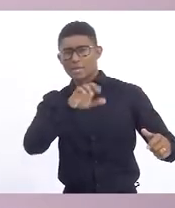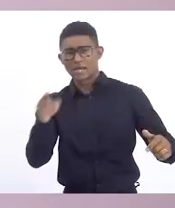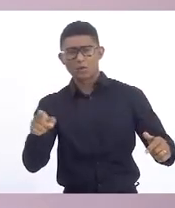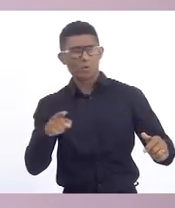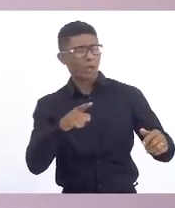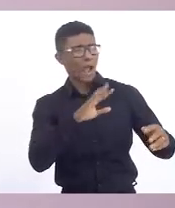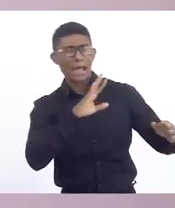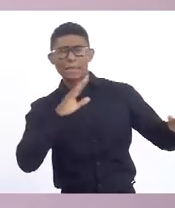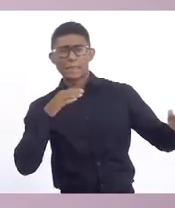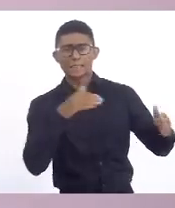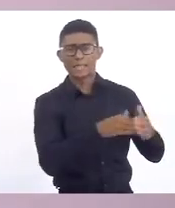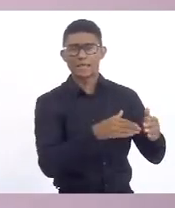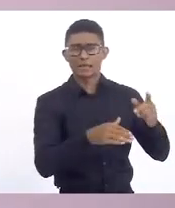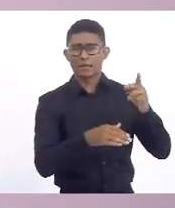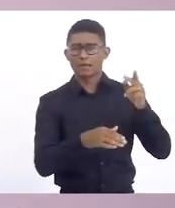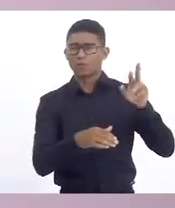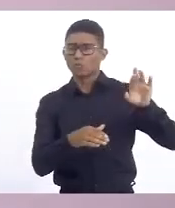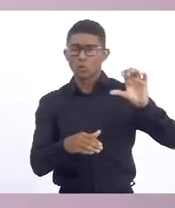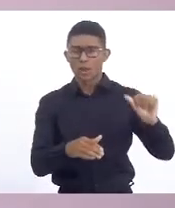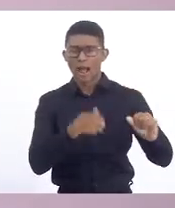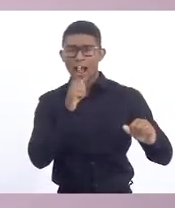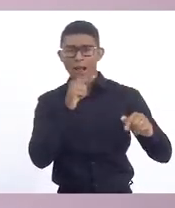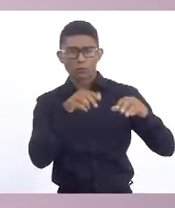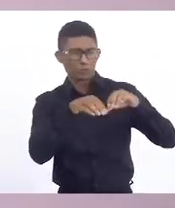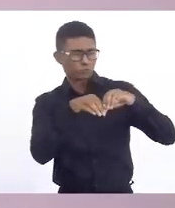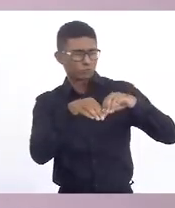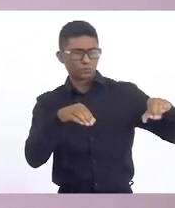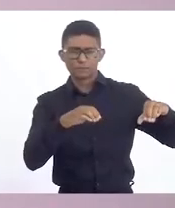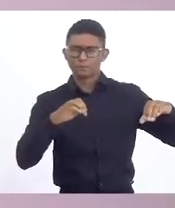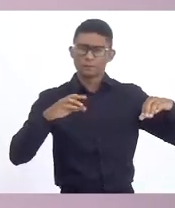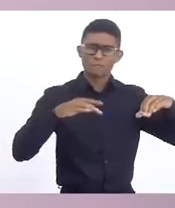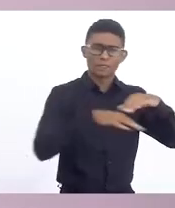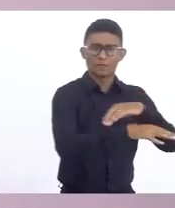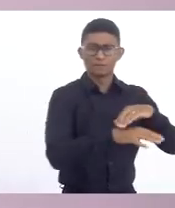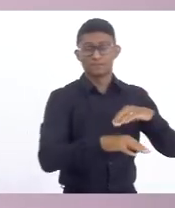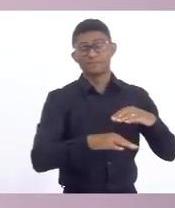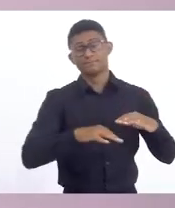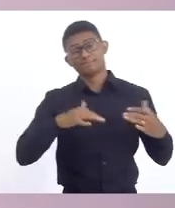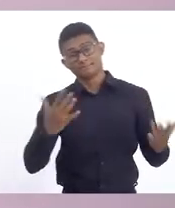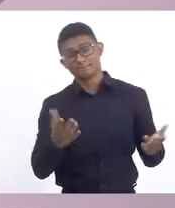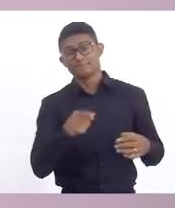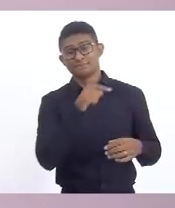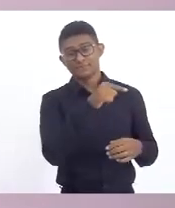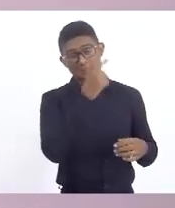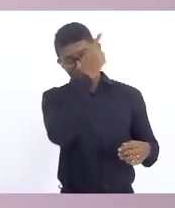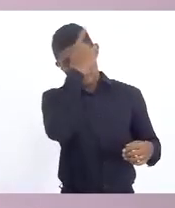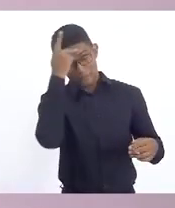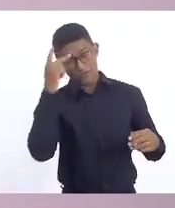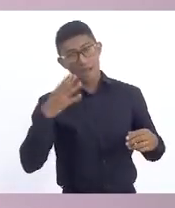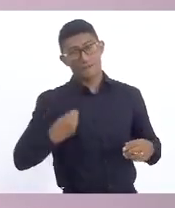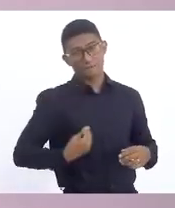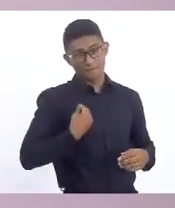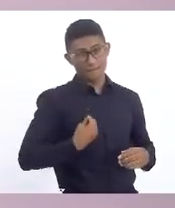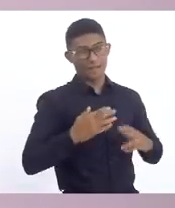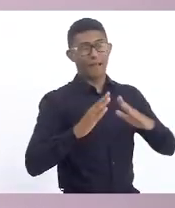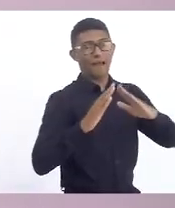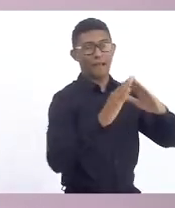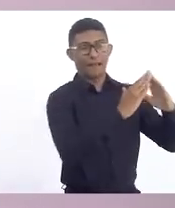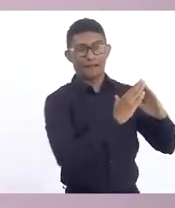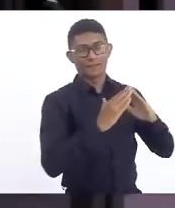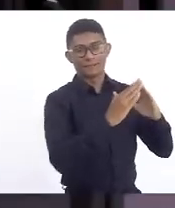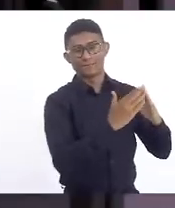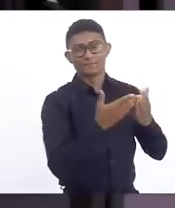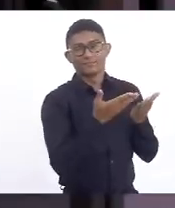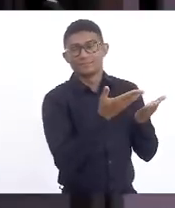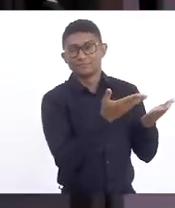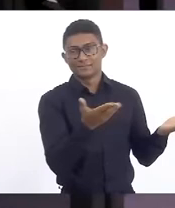Urca é a linha final da SEDAI. Mas lá mora uma parcela significativa de pessoas que têm